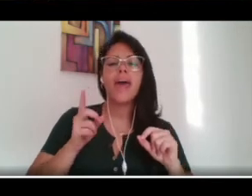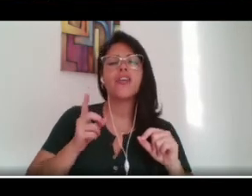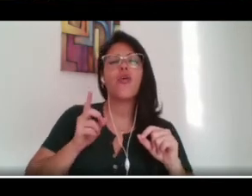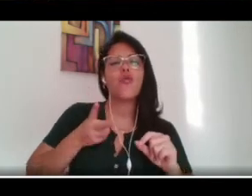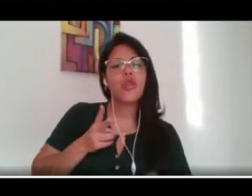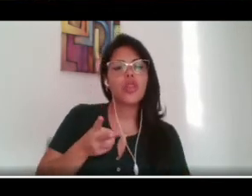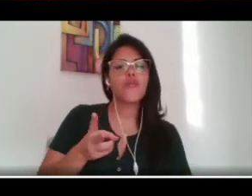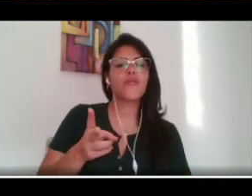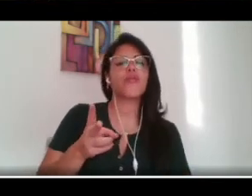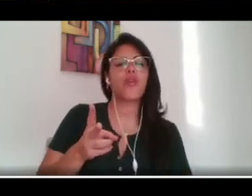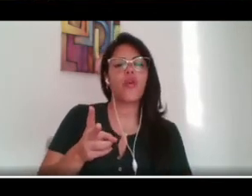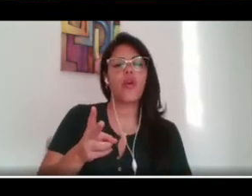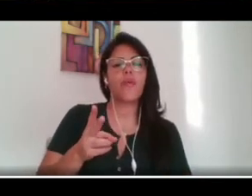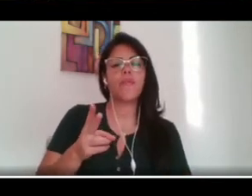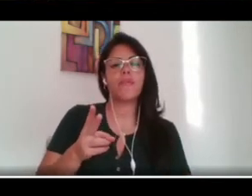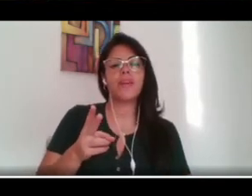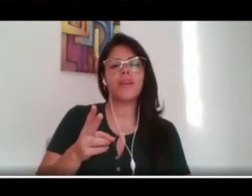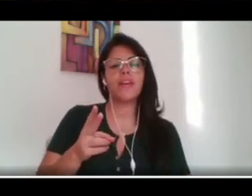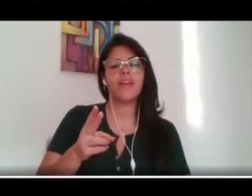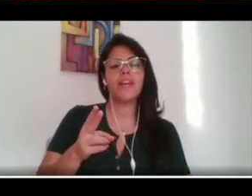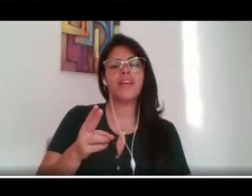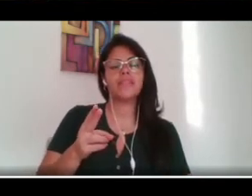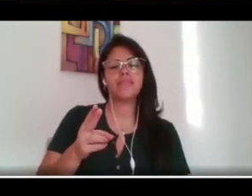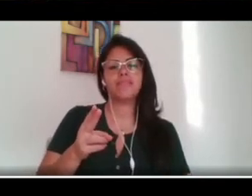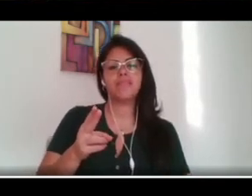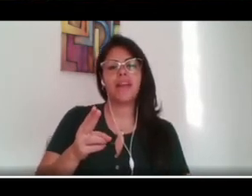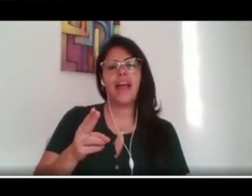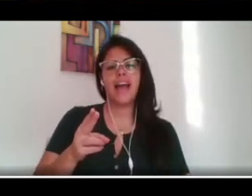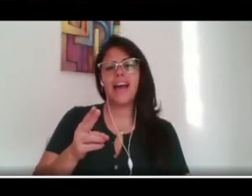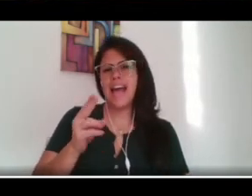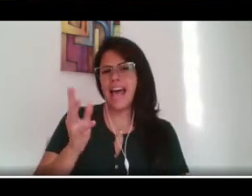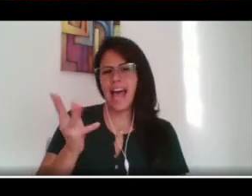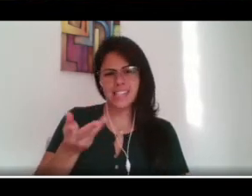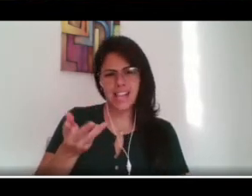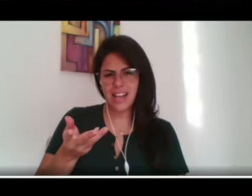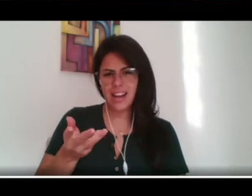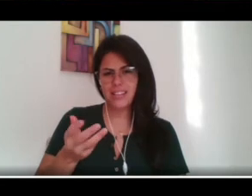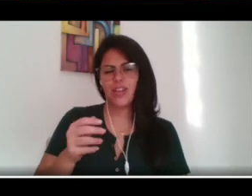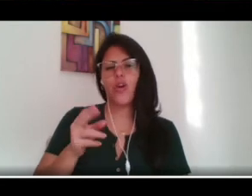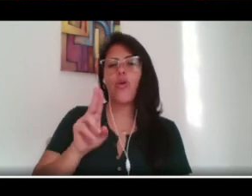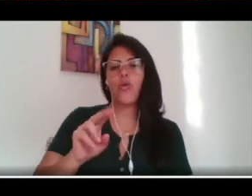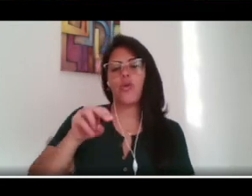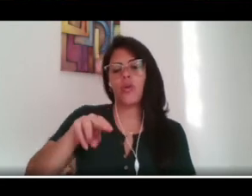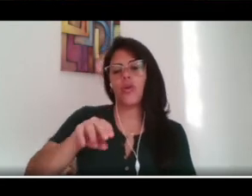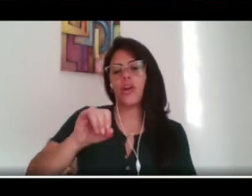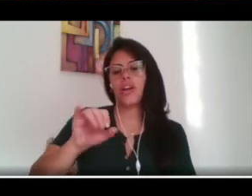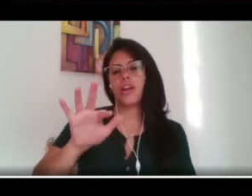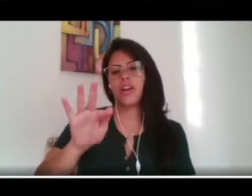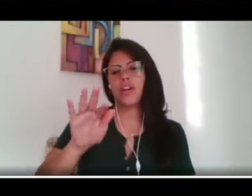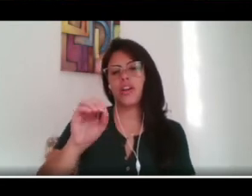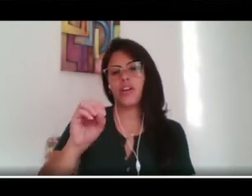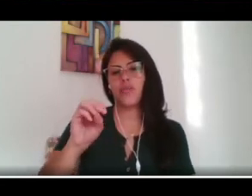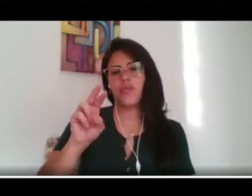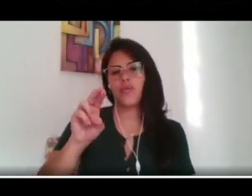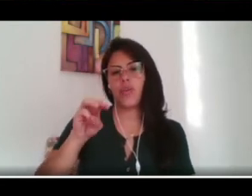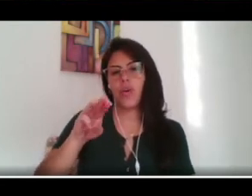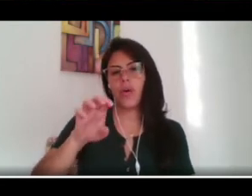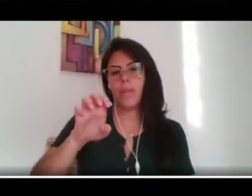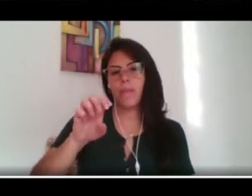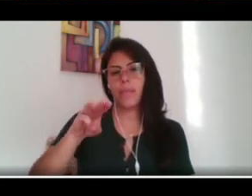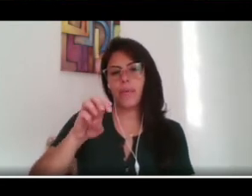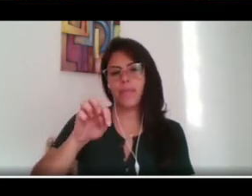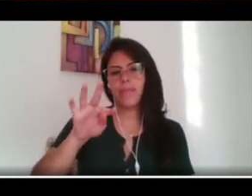baixo, de 9,8 metros por segundo ao quadrado. Então, se eu usar Vy ao quadrado igual a V0y ao